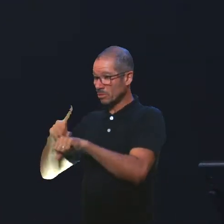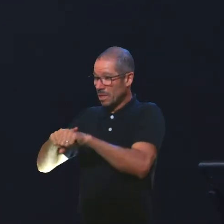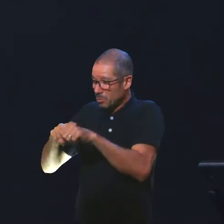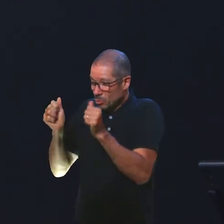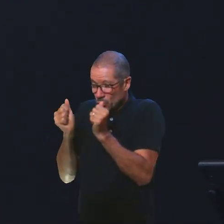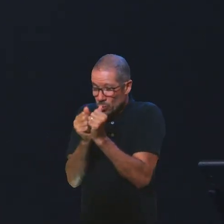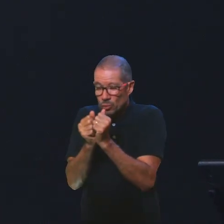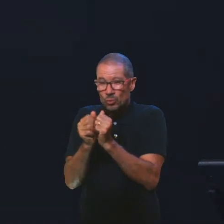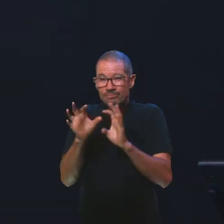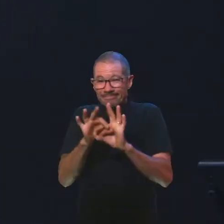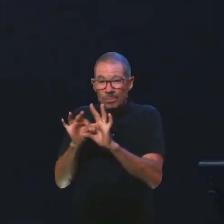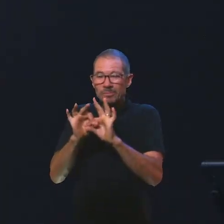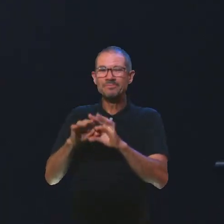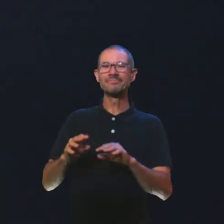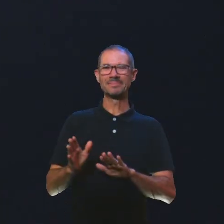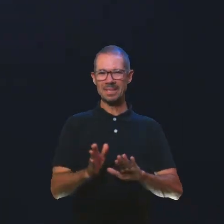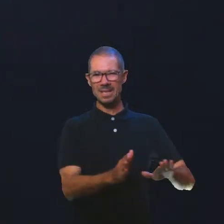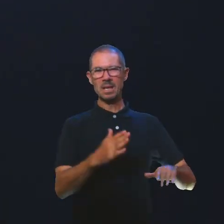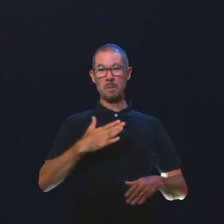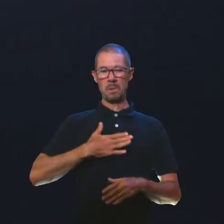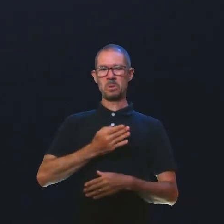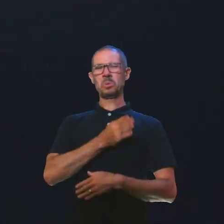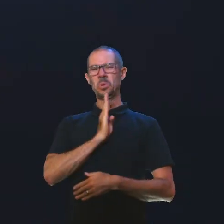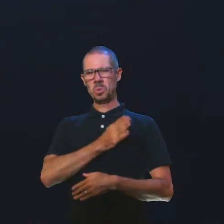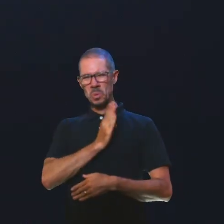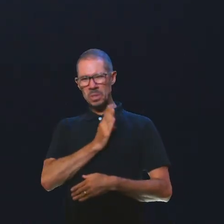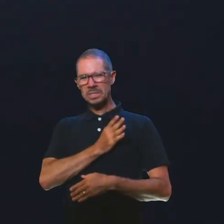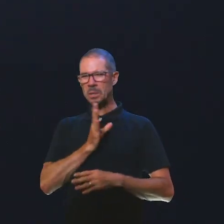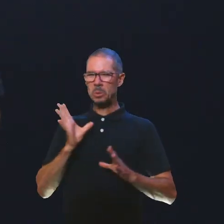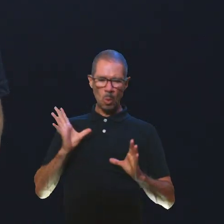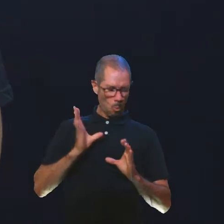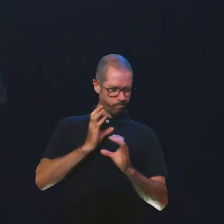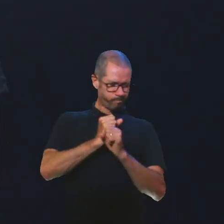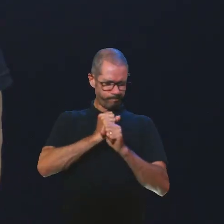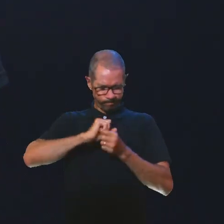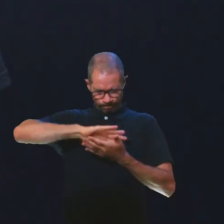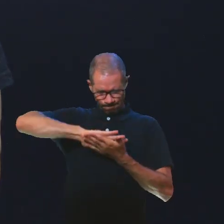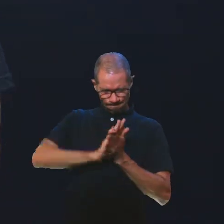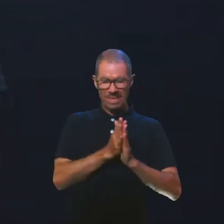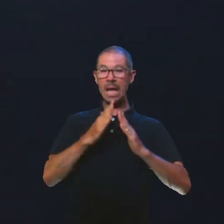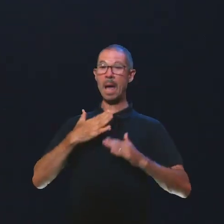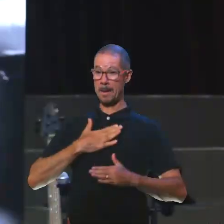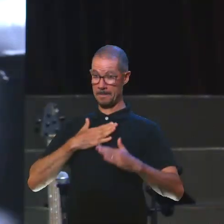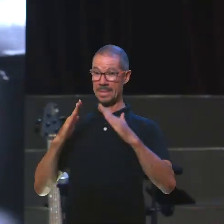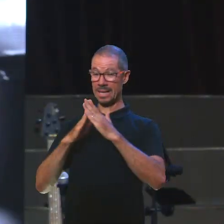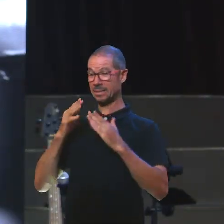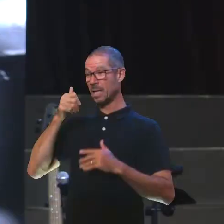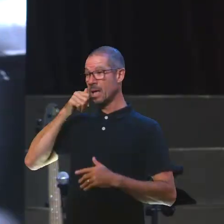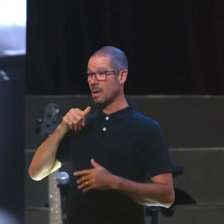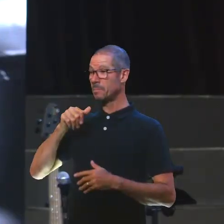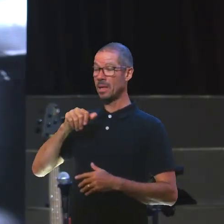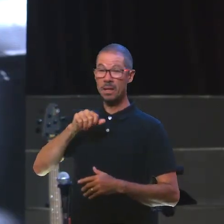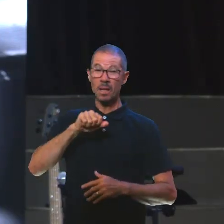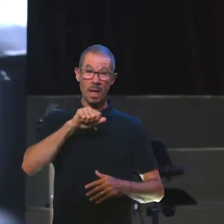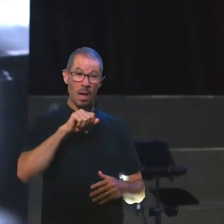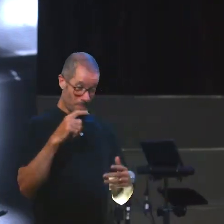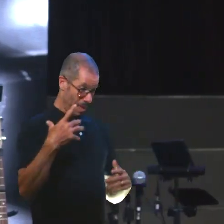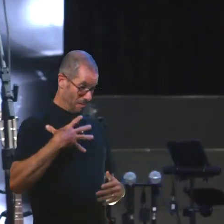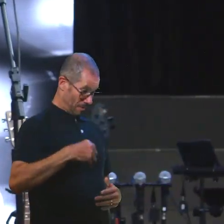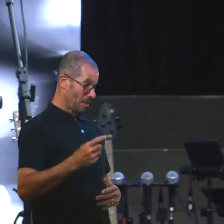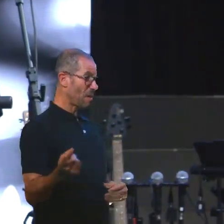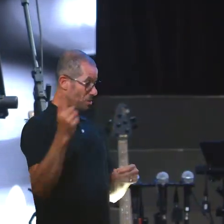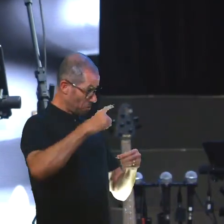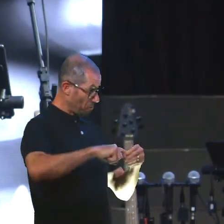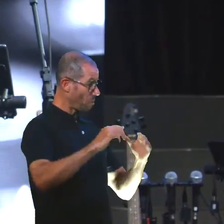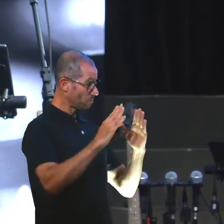comigo? Outro dia, meu coração foi completamente destruído em casa. Minha filha falou assim: pai, você vai de volta para a igreja,